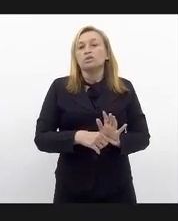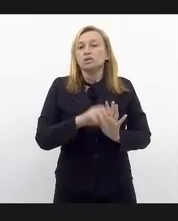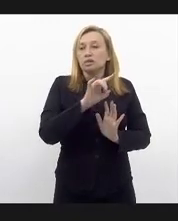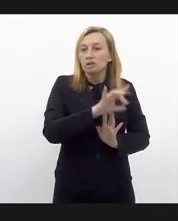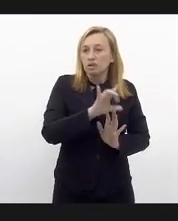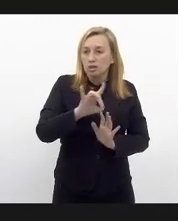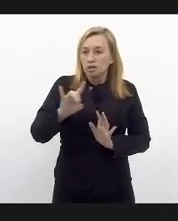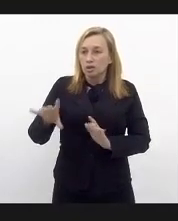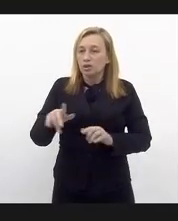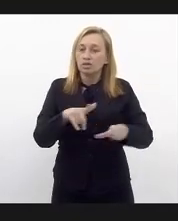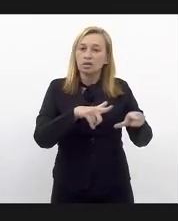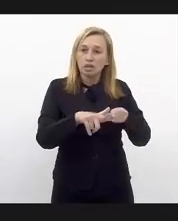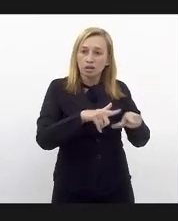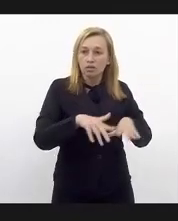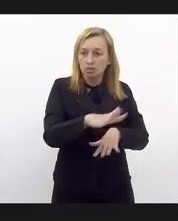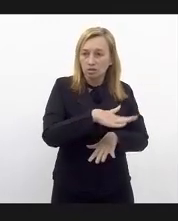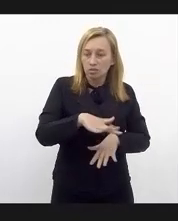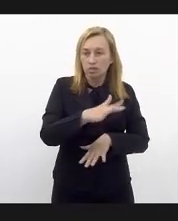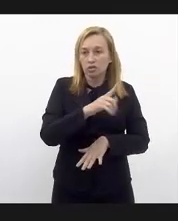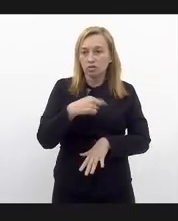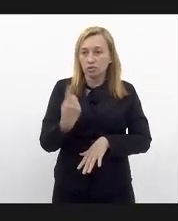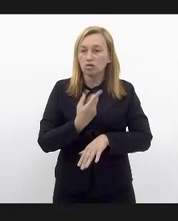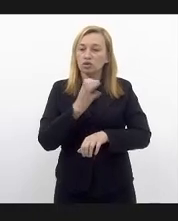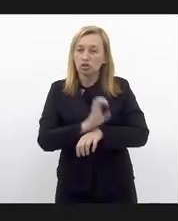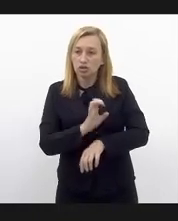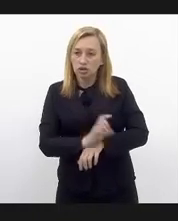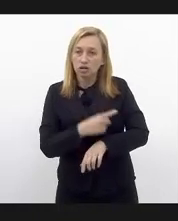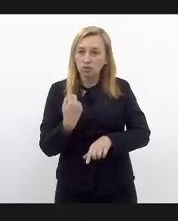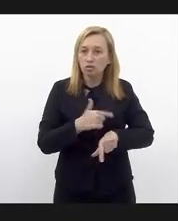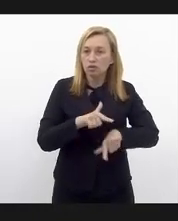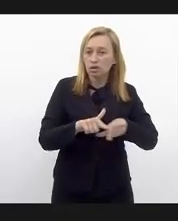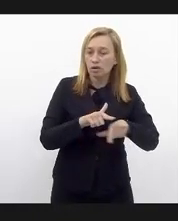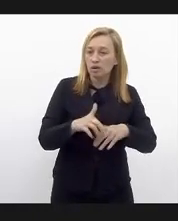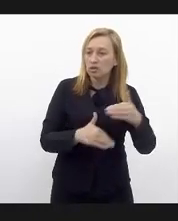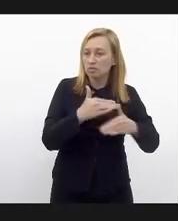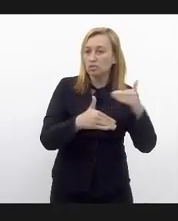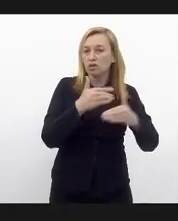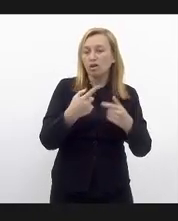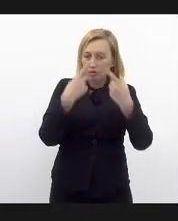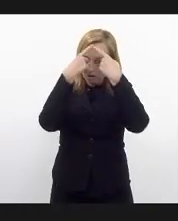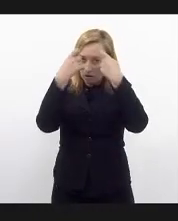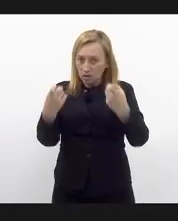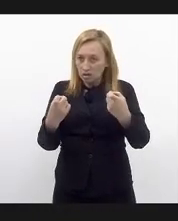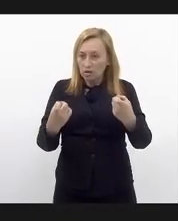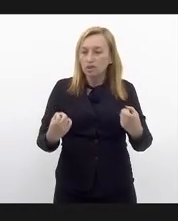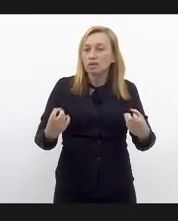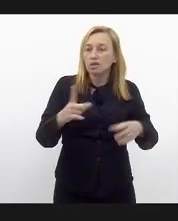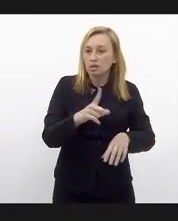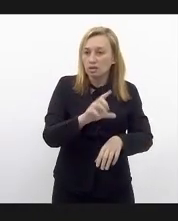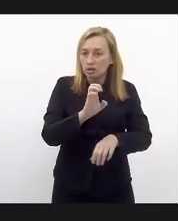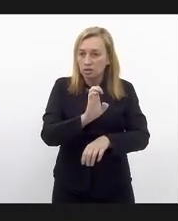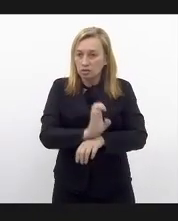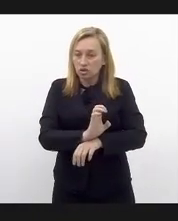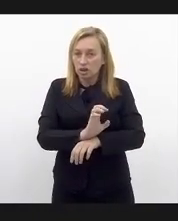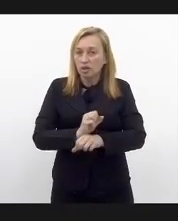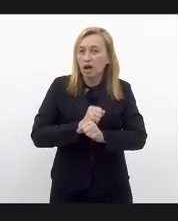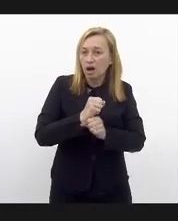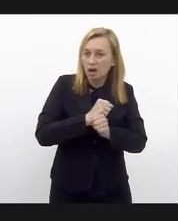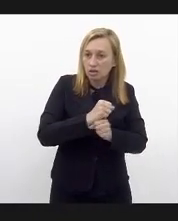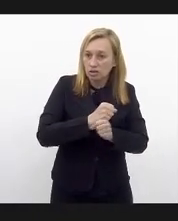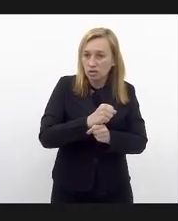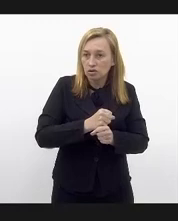especificidades do nosso Estado do trabalho que nós desenvolvemos da violência que acomete o estado há muitos